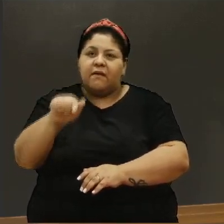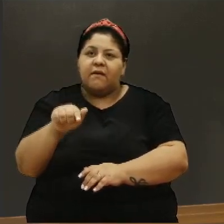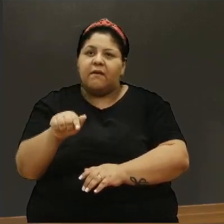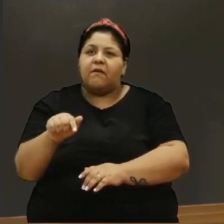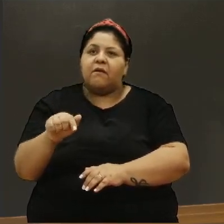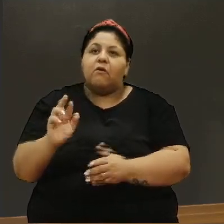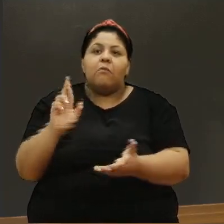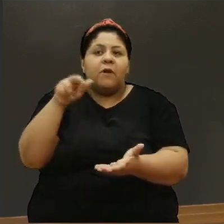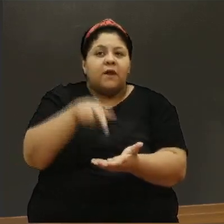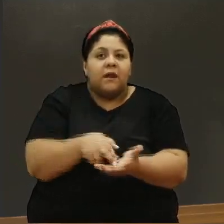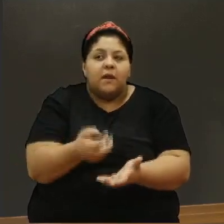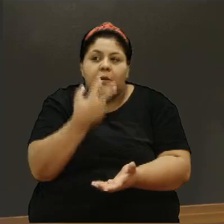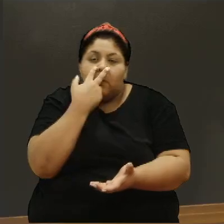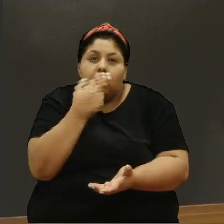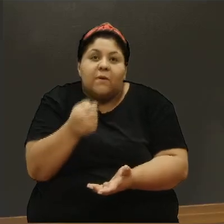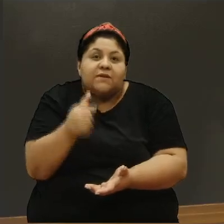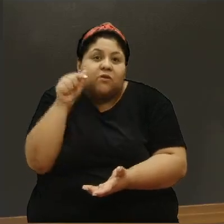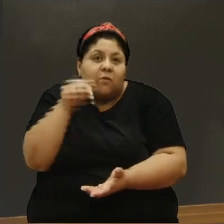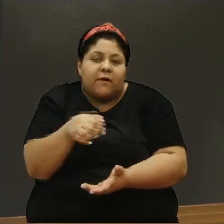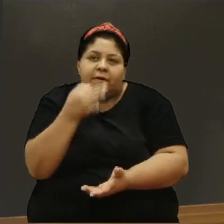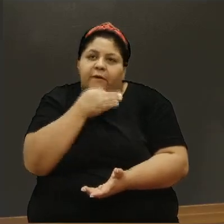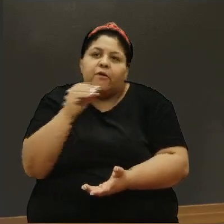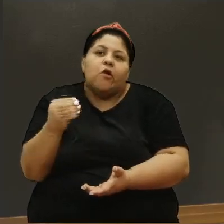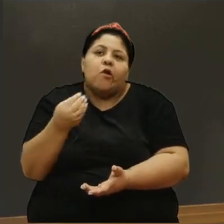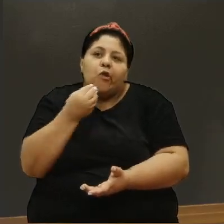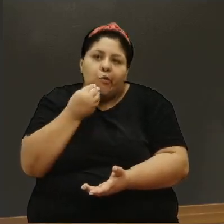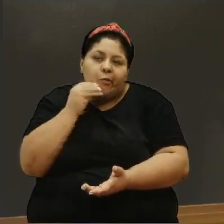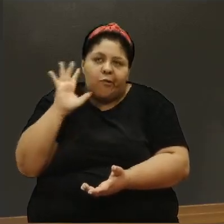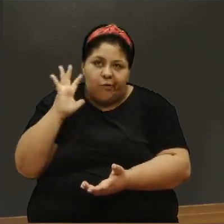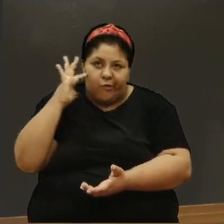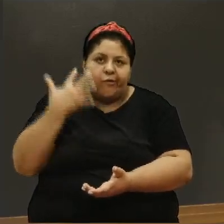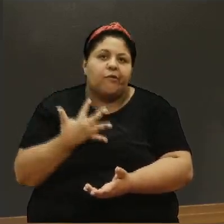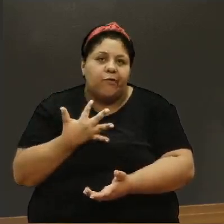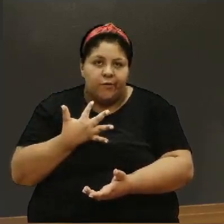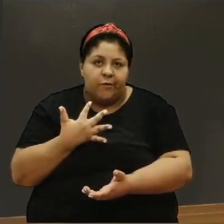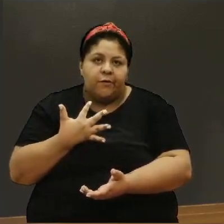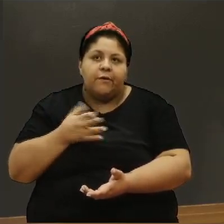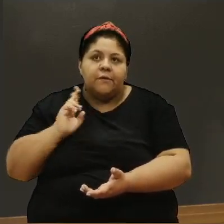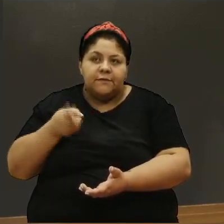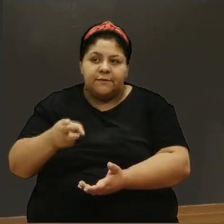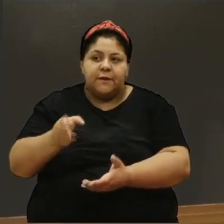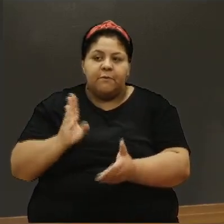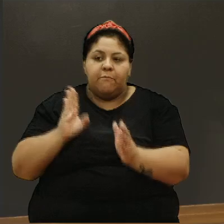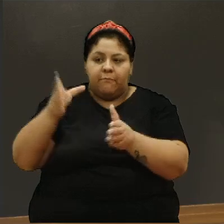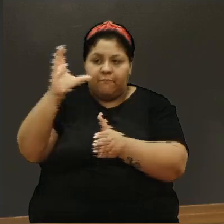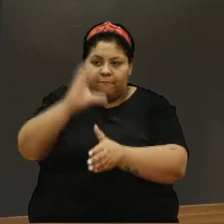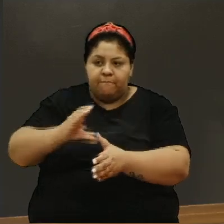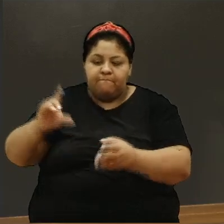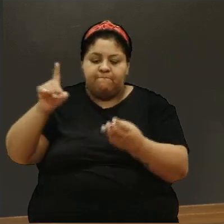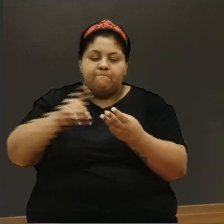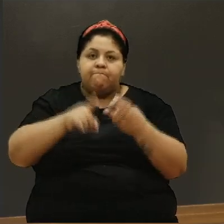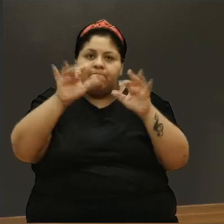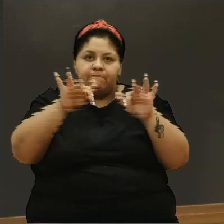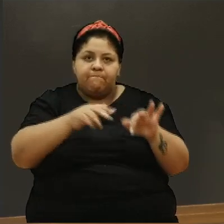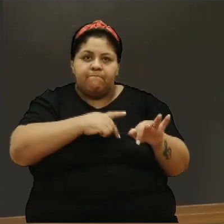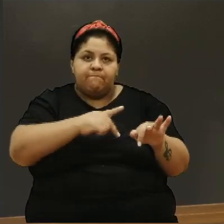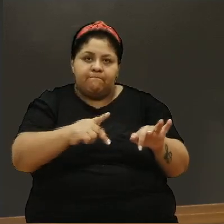realidade muito parecida com a de Caxias e, obviamente, a saída se encontra sempre na ciência. Por fim, presidente,